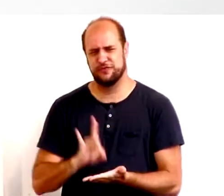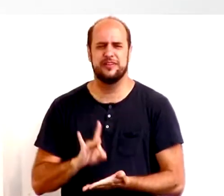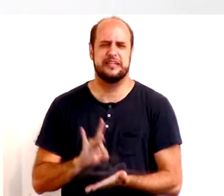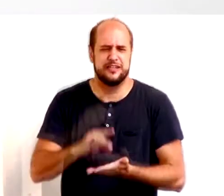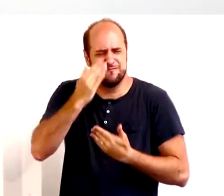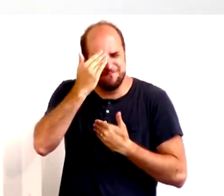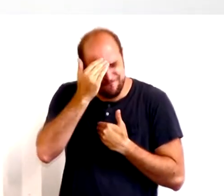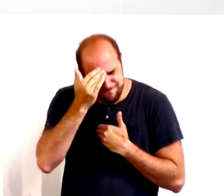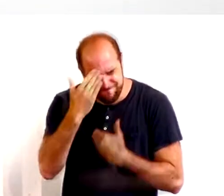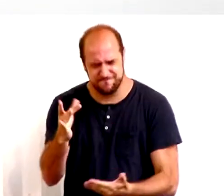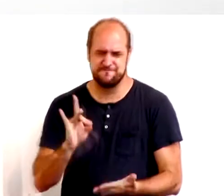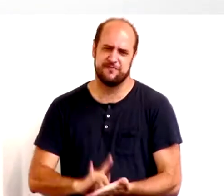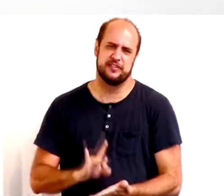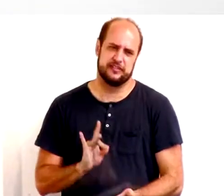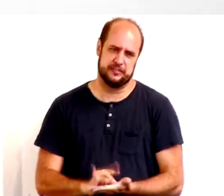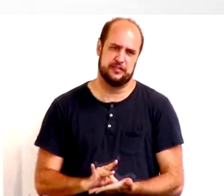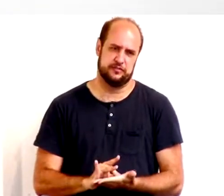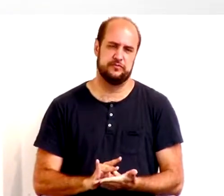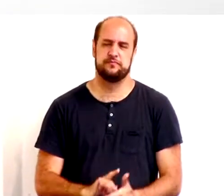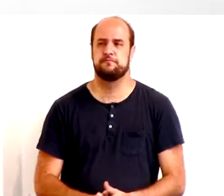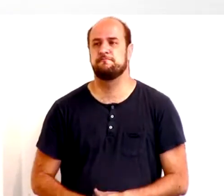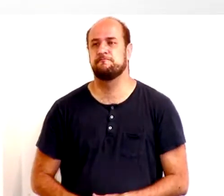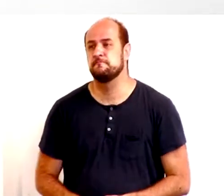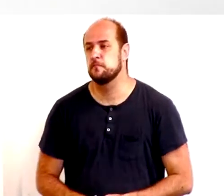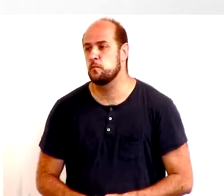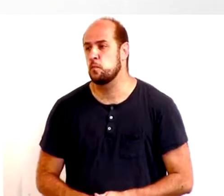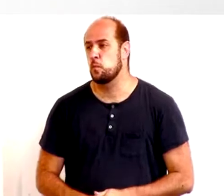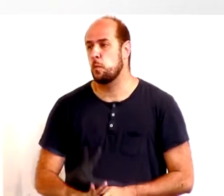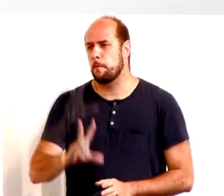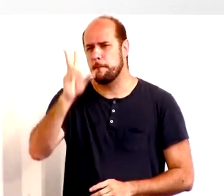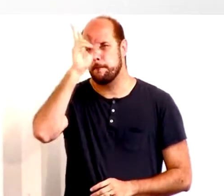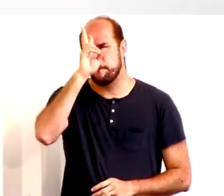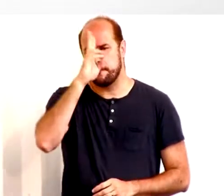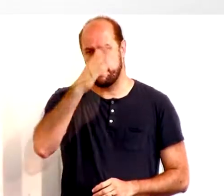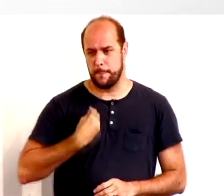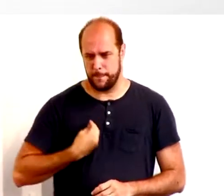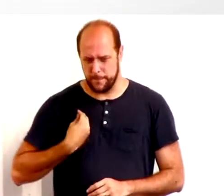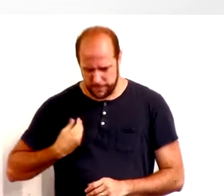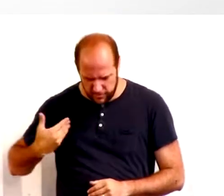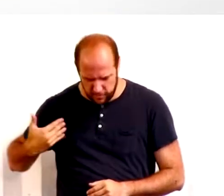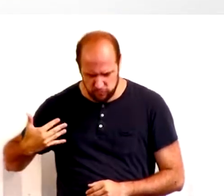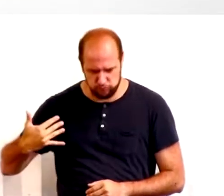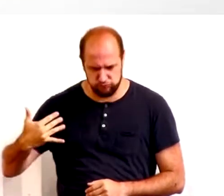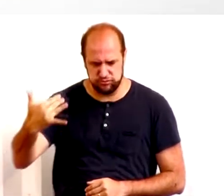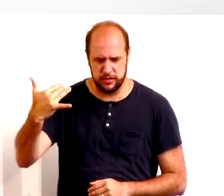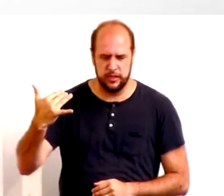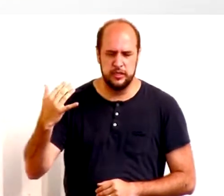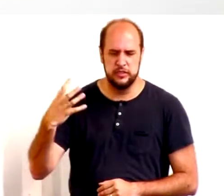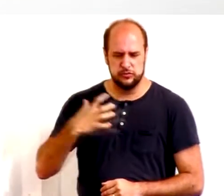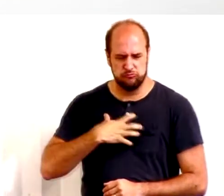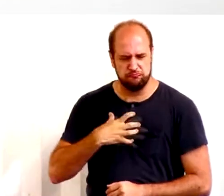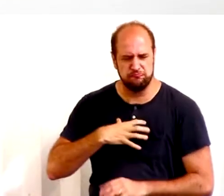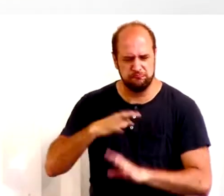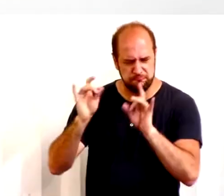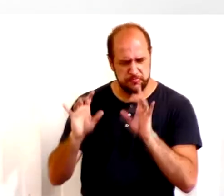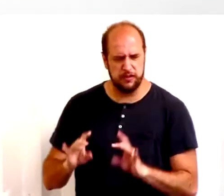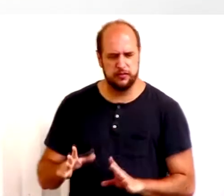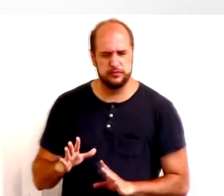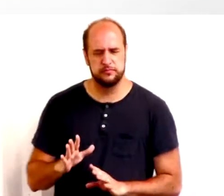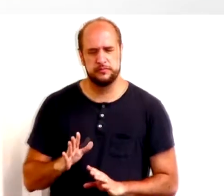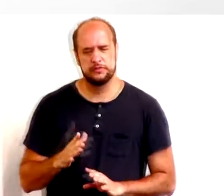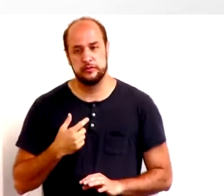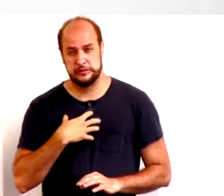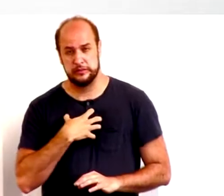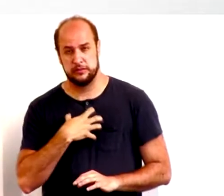muito mesmo. E ao longo dessa caminhada, Deus me deu algumas coisas dentro desse grande privilégio. Um deles